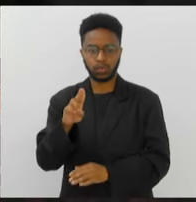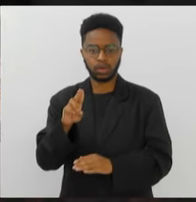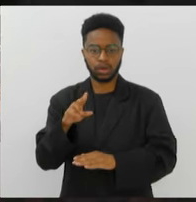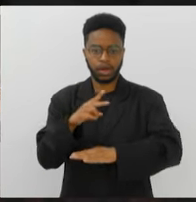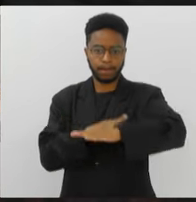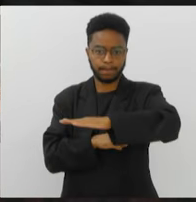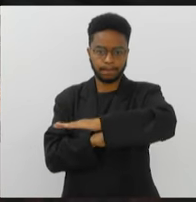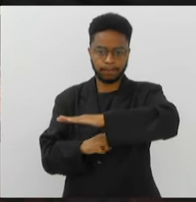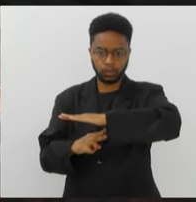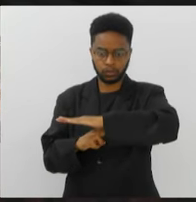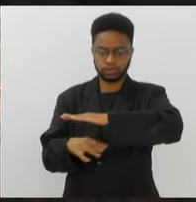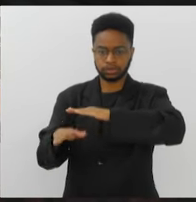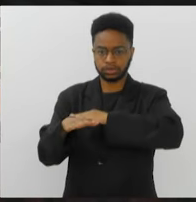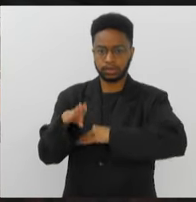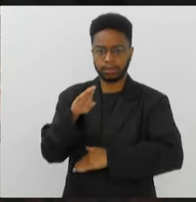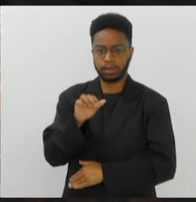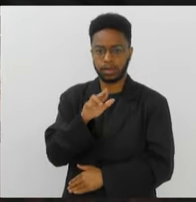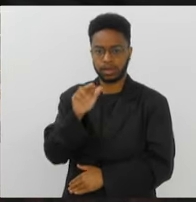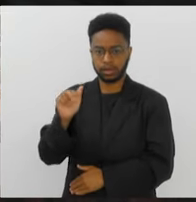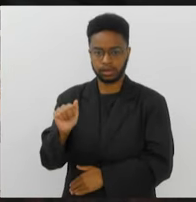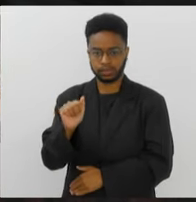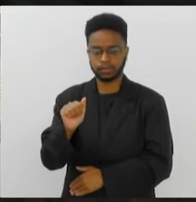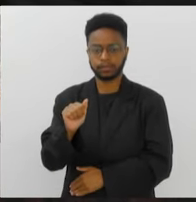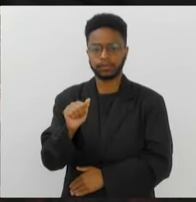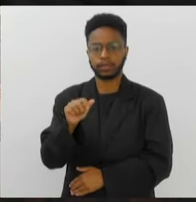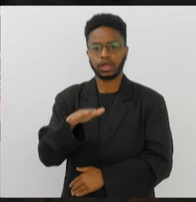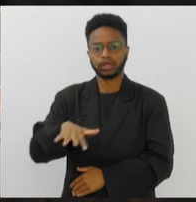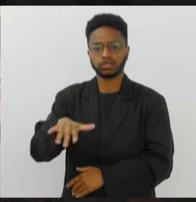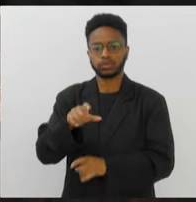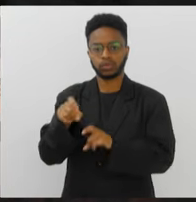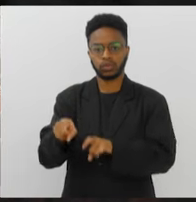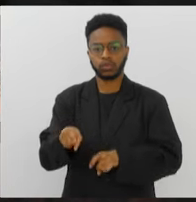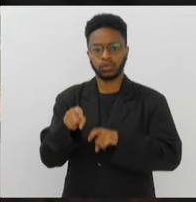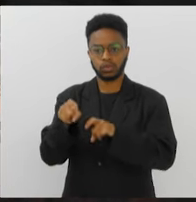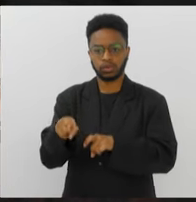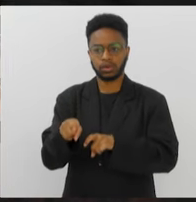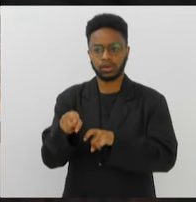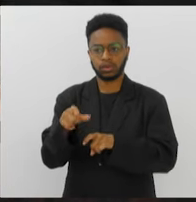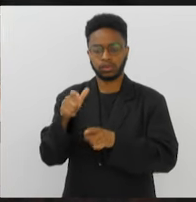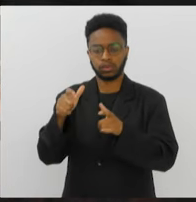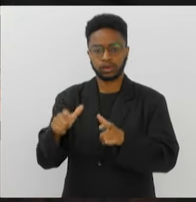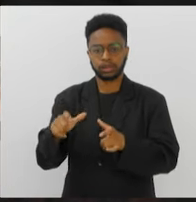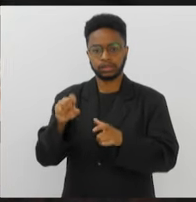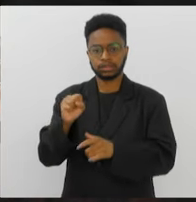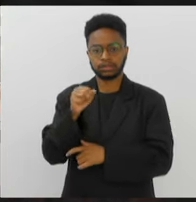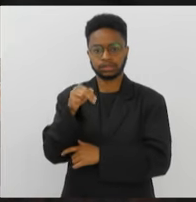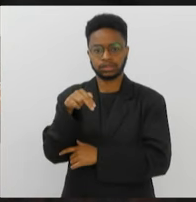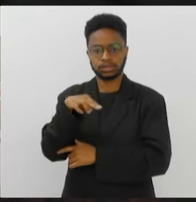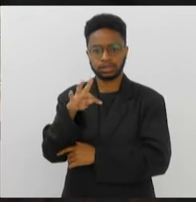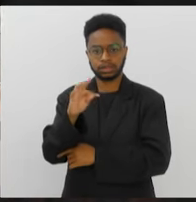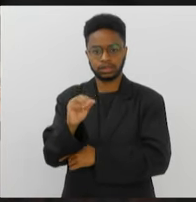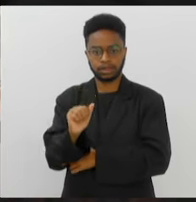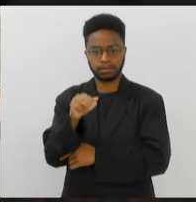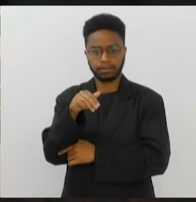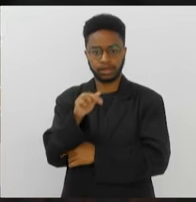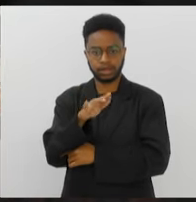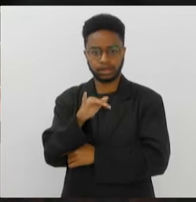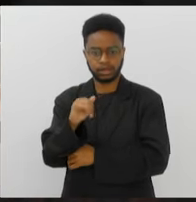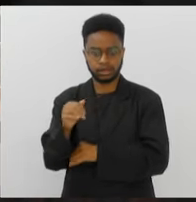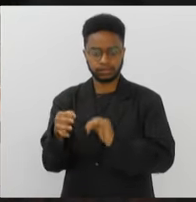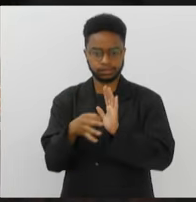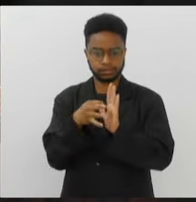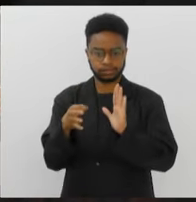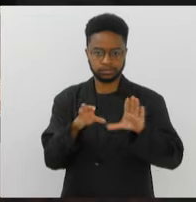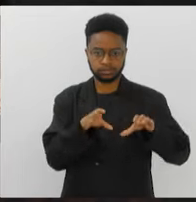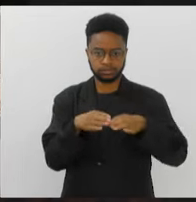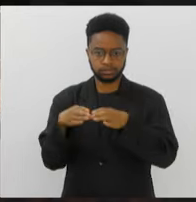Mansa, zona rural do primeiro distrito do município de Santa Maria Madalena. Pareceres das